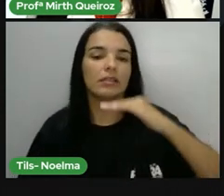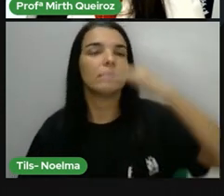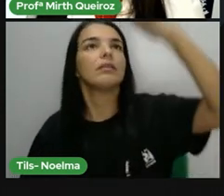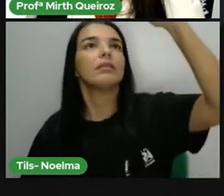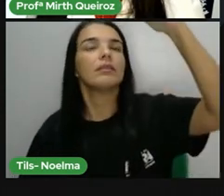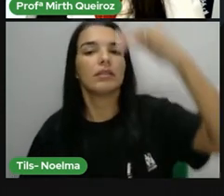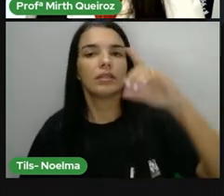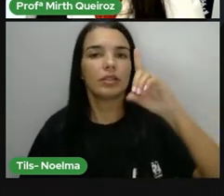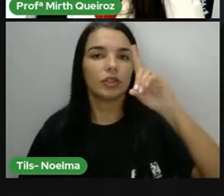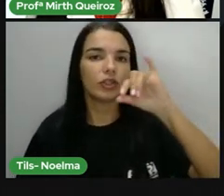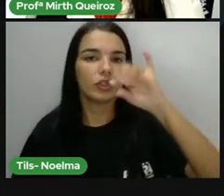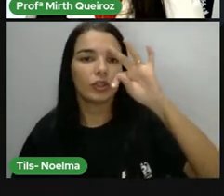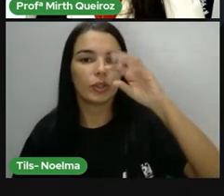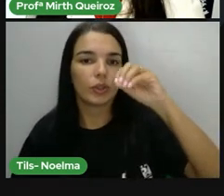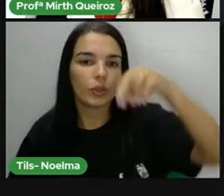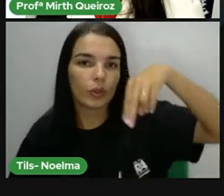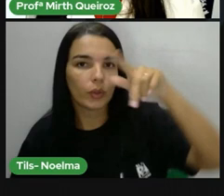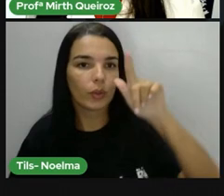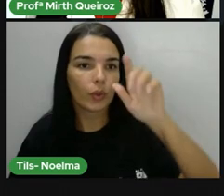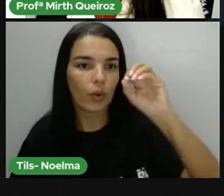né?